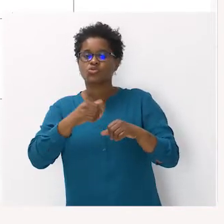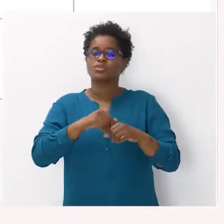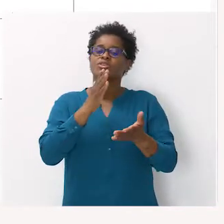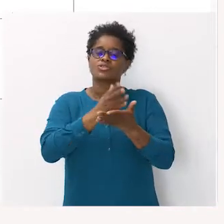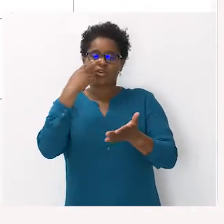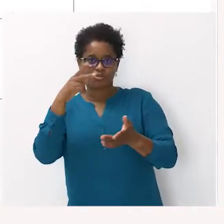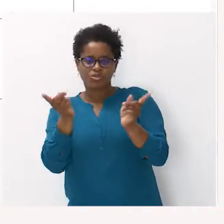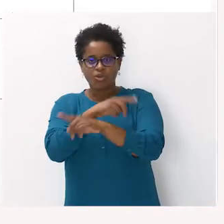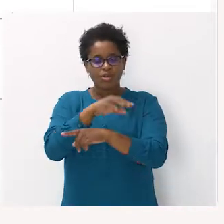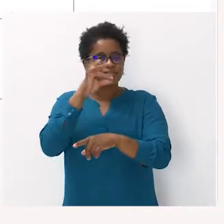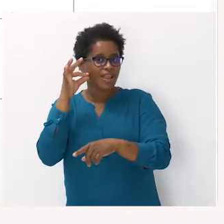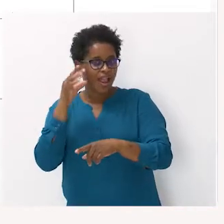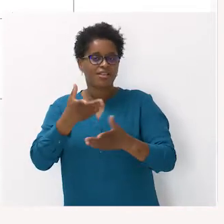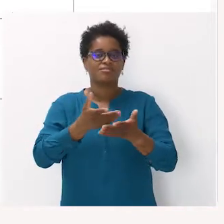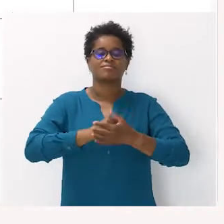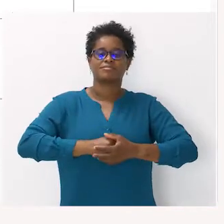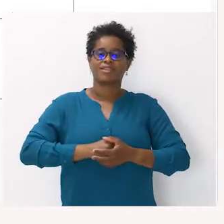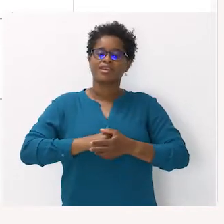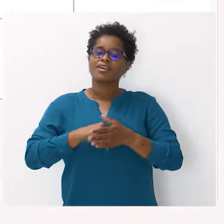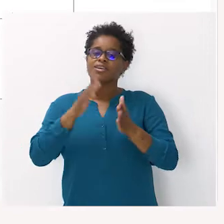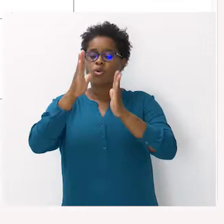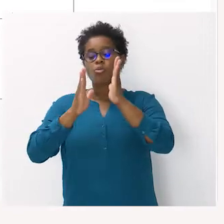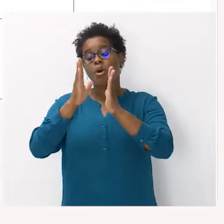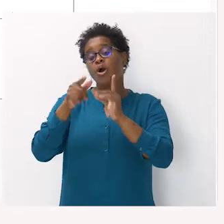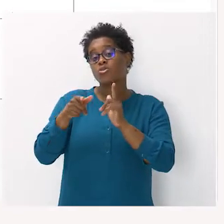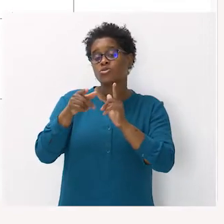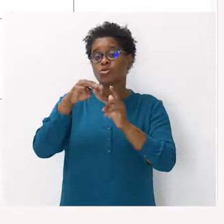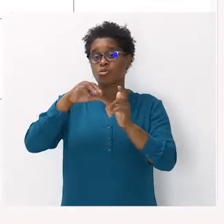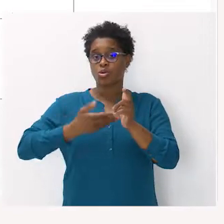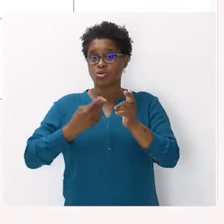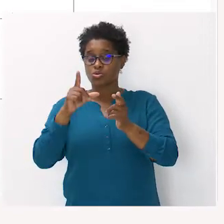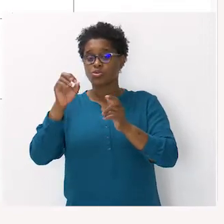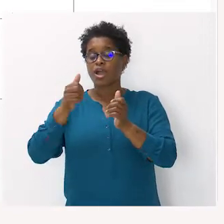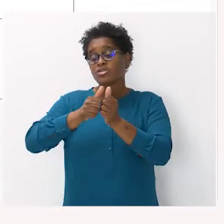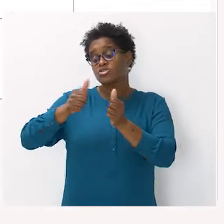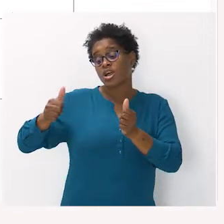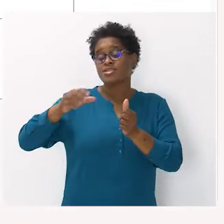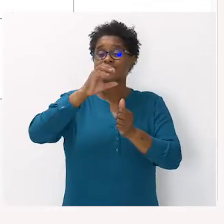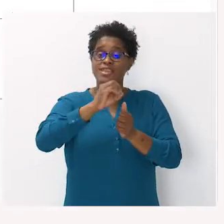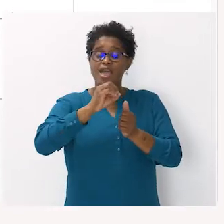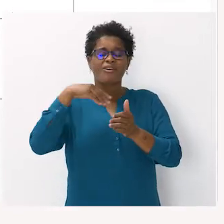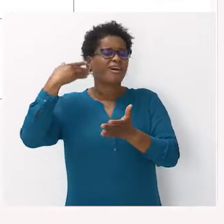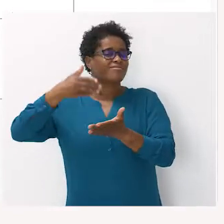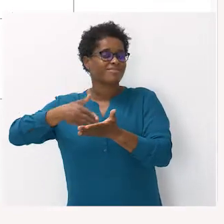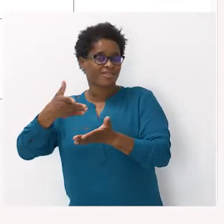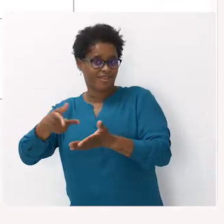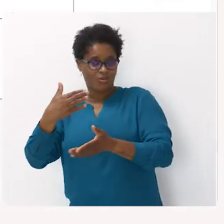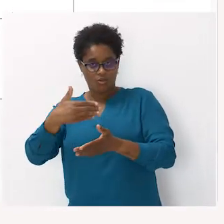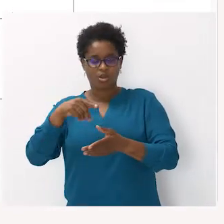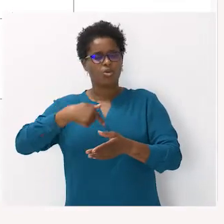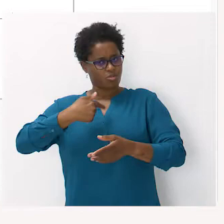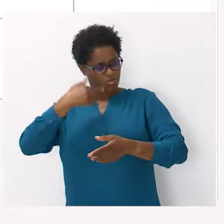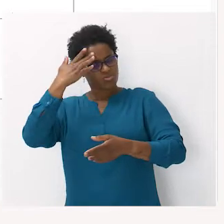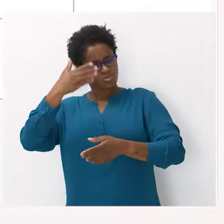É basta mudar o sinal. E o módulo é a distância de 0 até 1, que é o